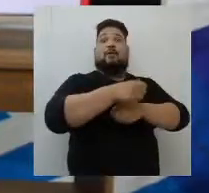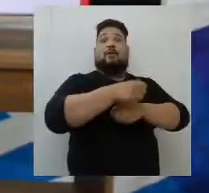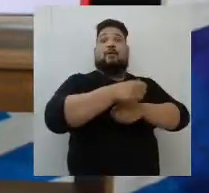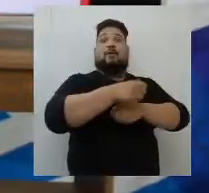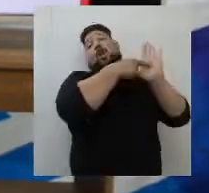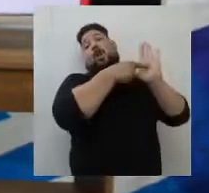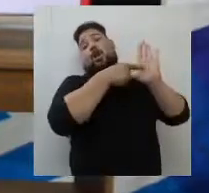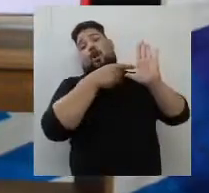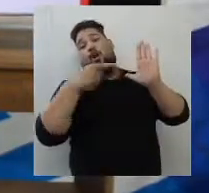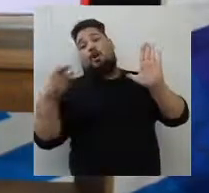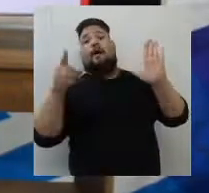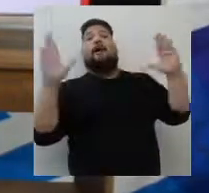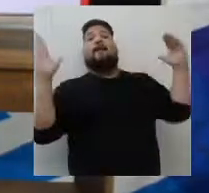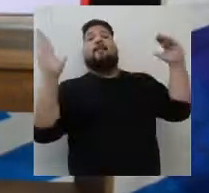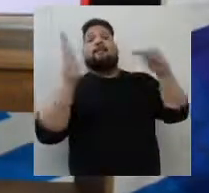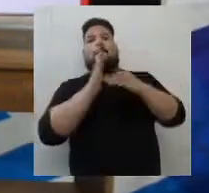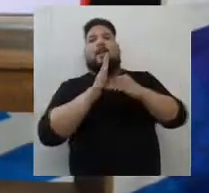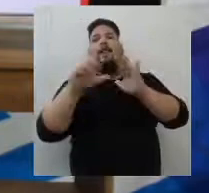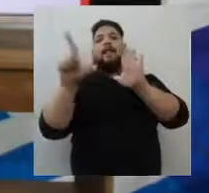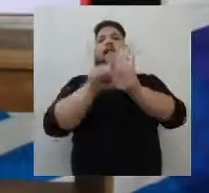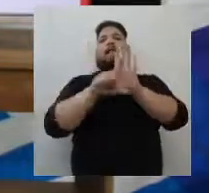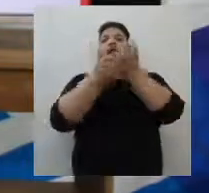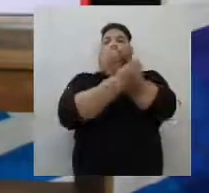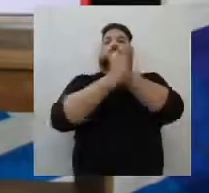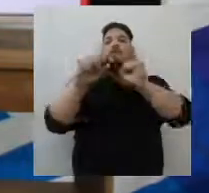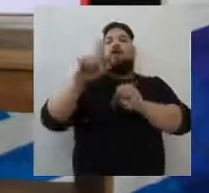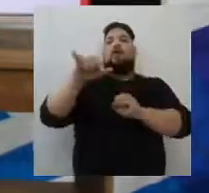até a Lei Áurea de